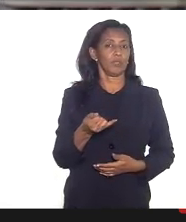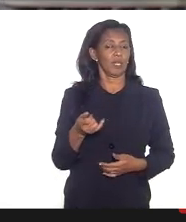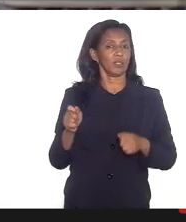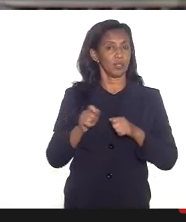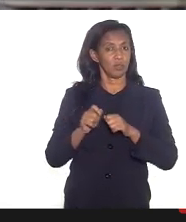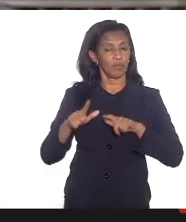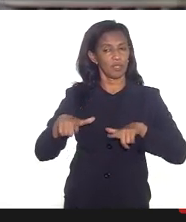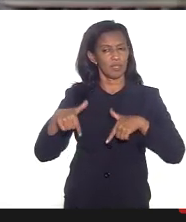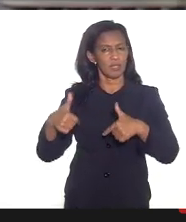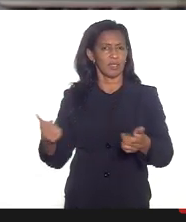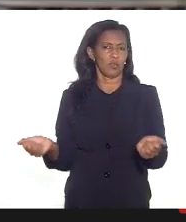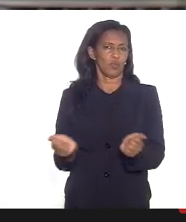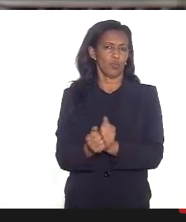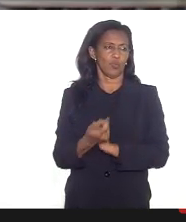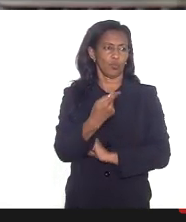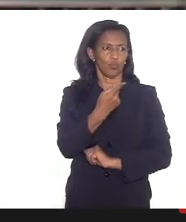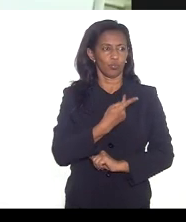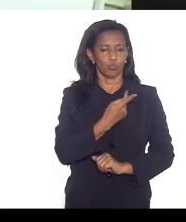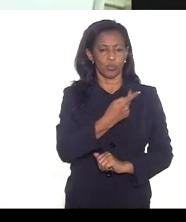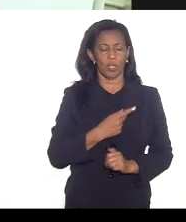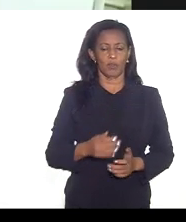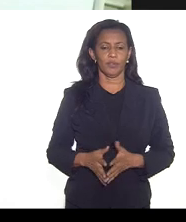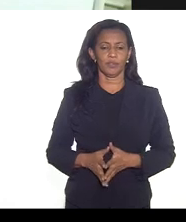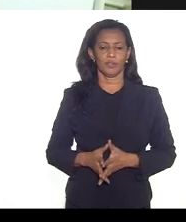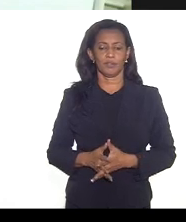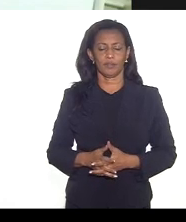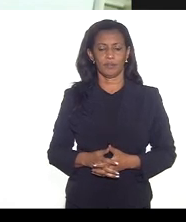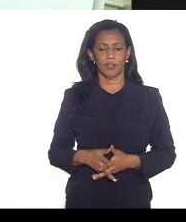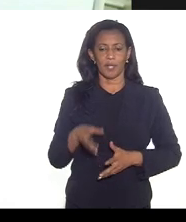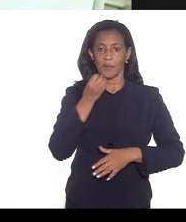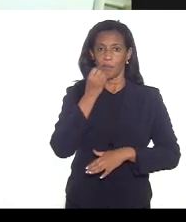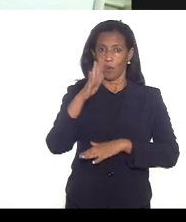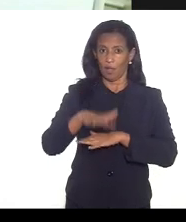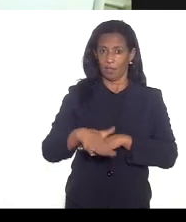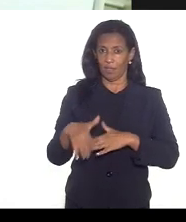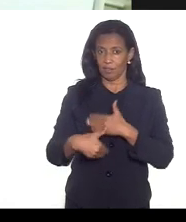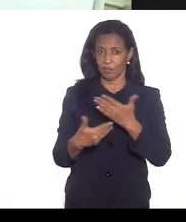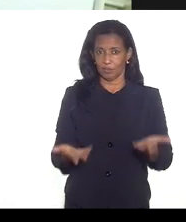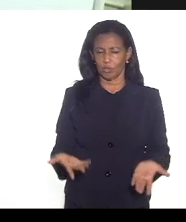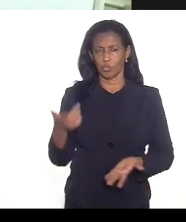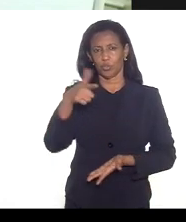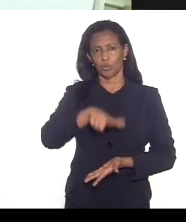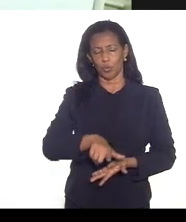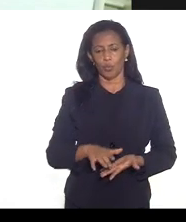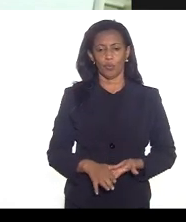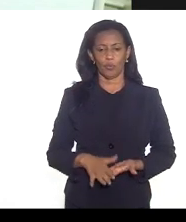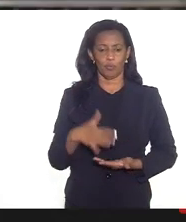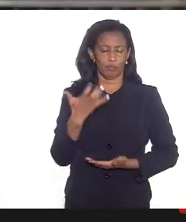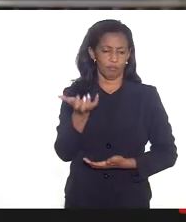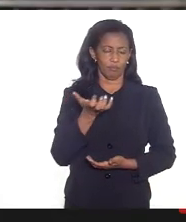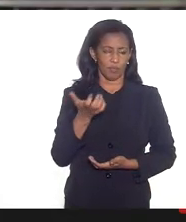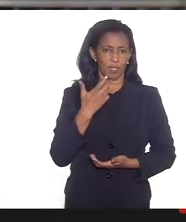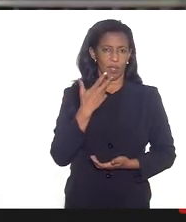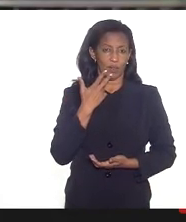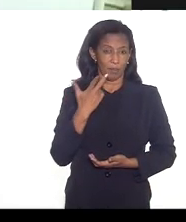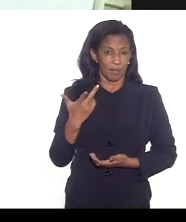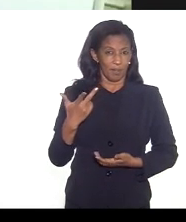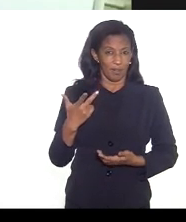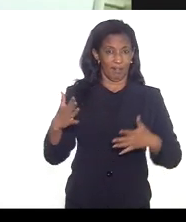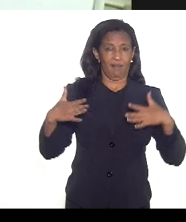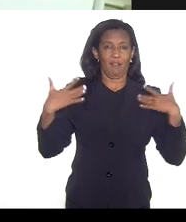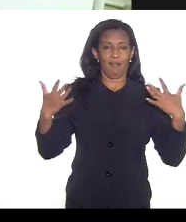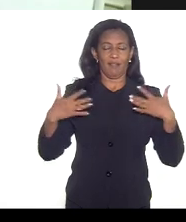construir essa ação com vocês duas Oi boa tarde a todas e todos mais uma vez eu quero dizer da minha alegria